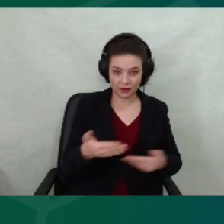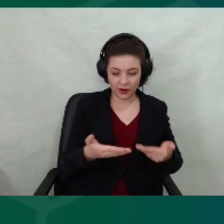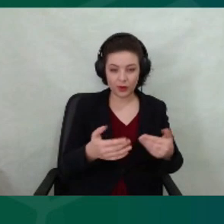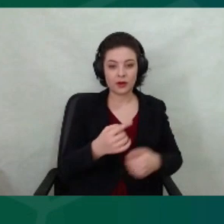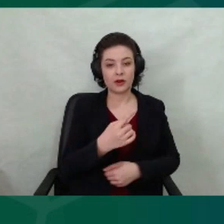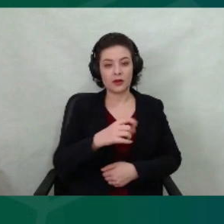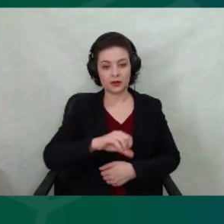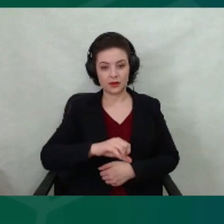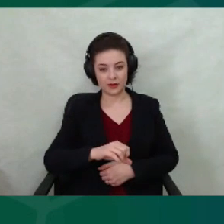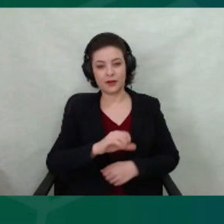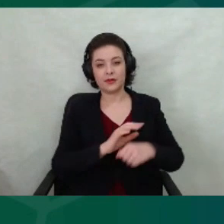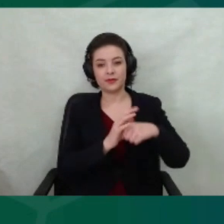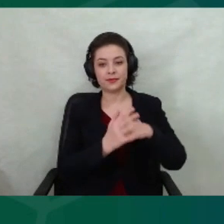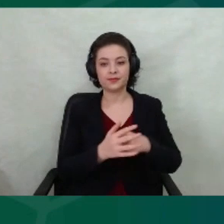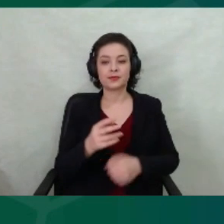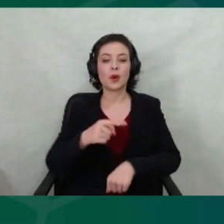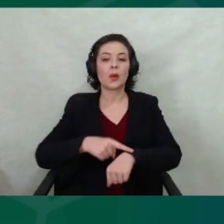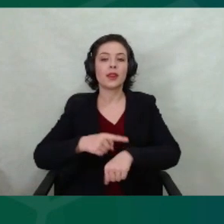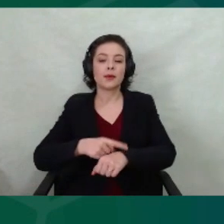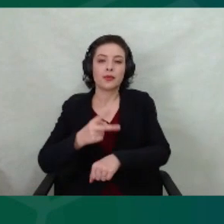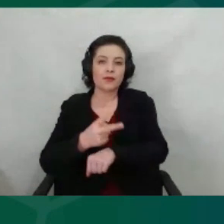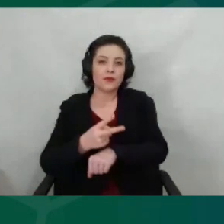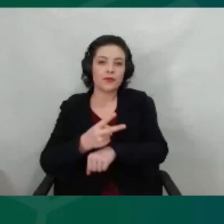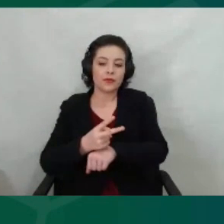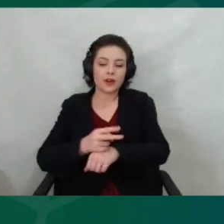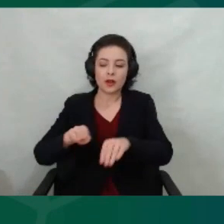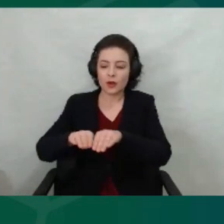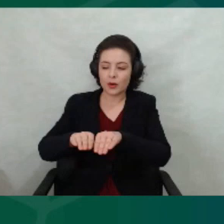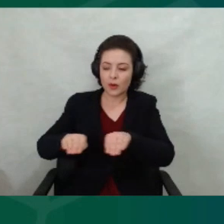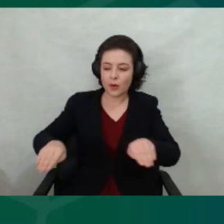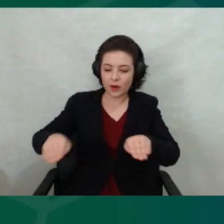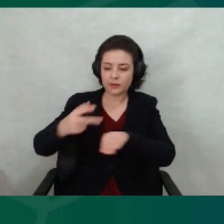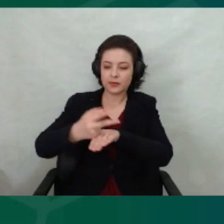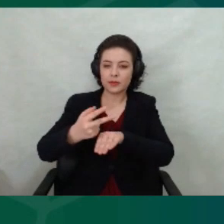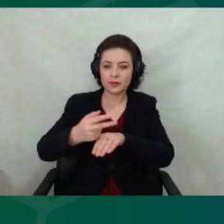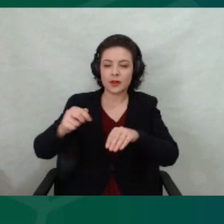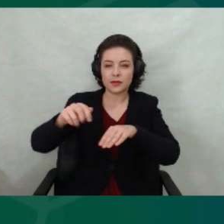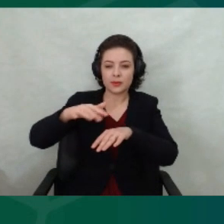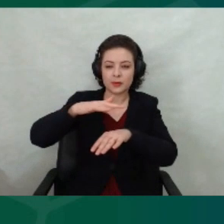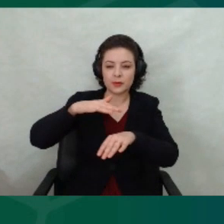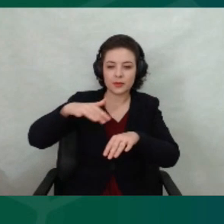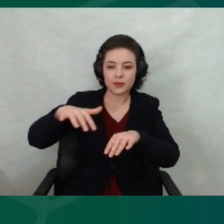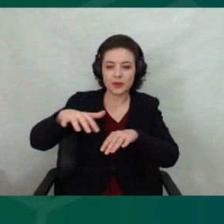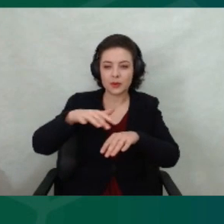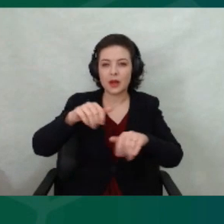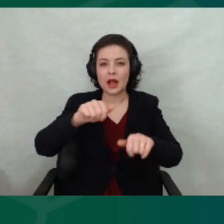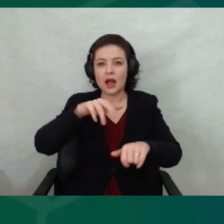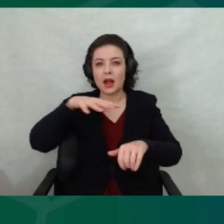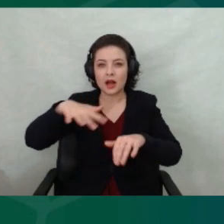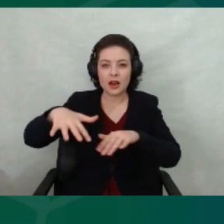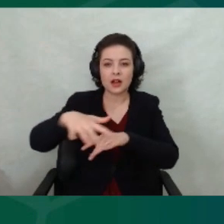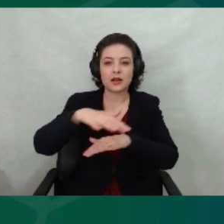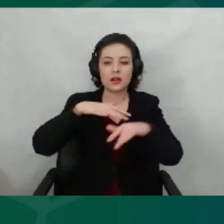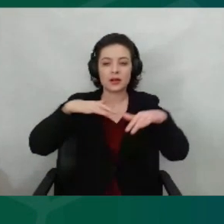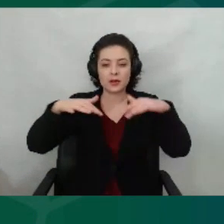permanência destes vírus em superfícies e em aerossóis. E então, eles analisaram o vírus